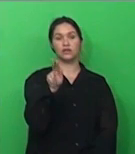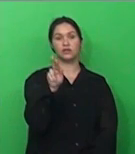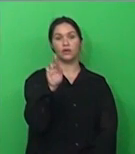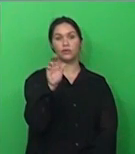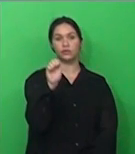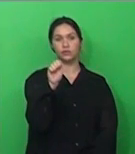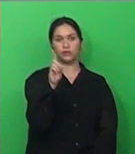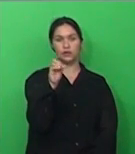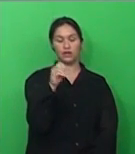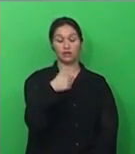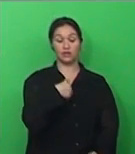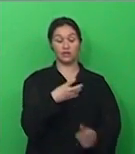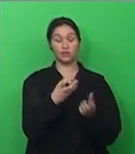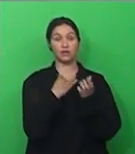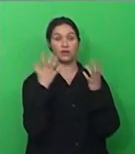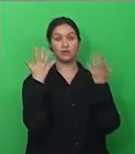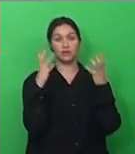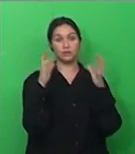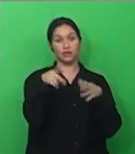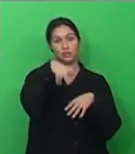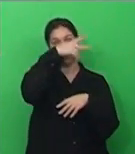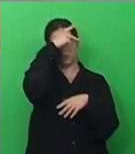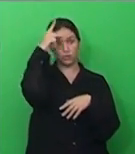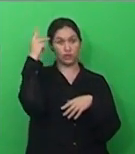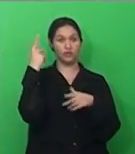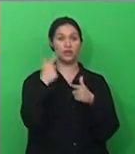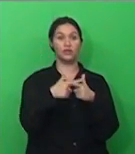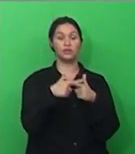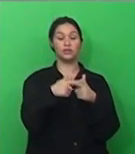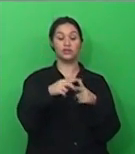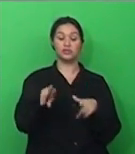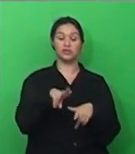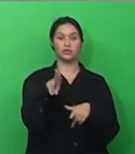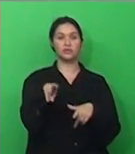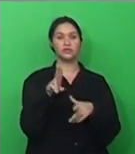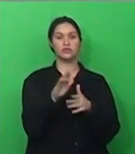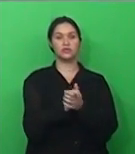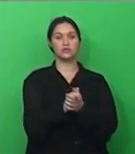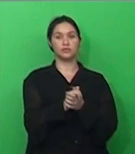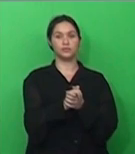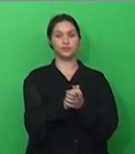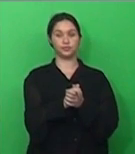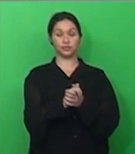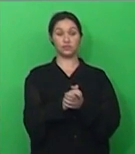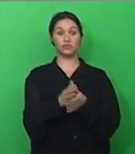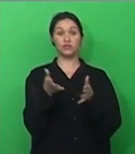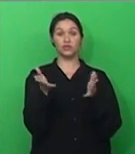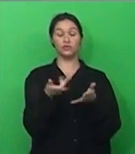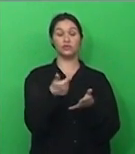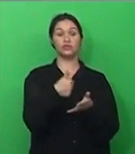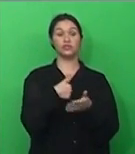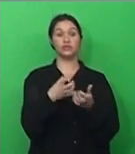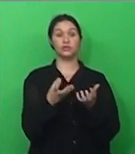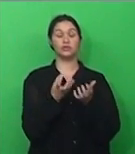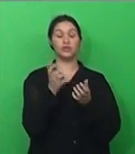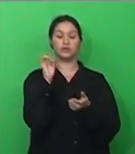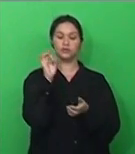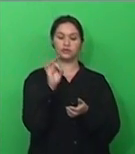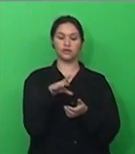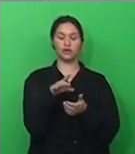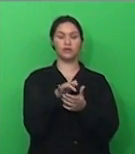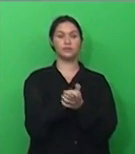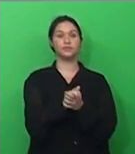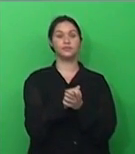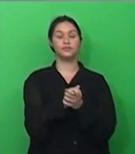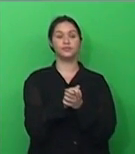né, de realmente já botar em prática. E agora, só sobre essa tribuna, para